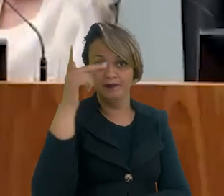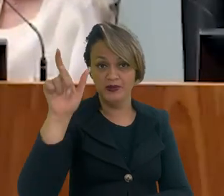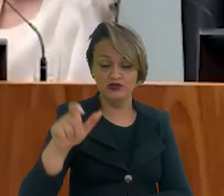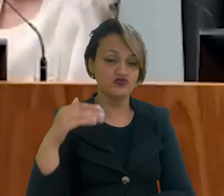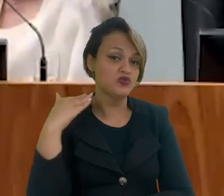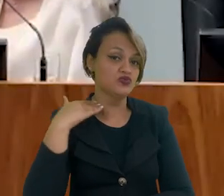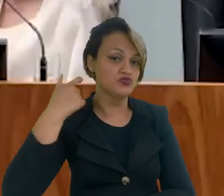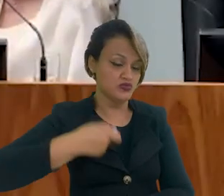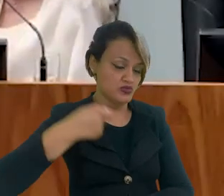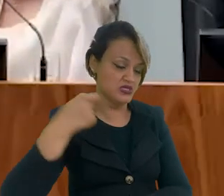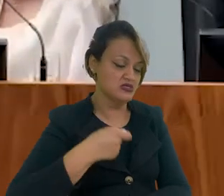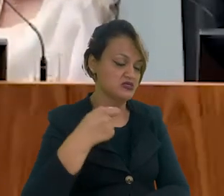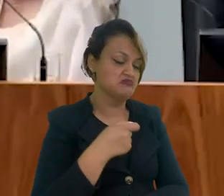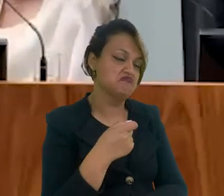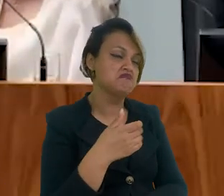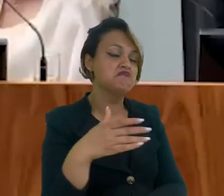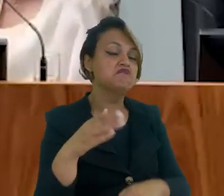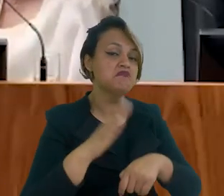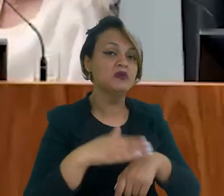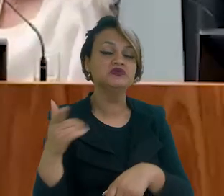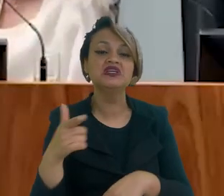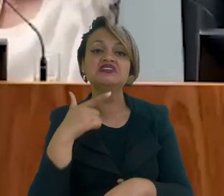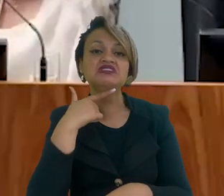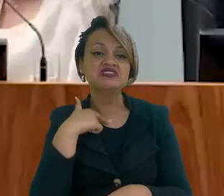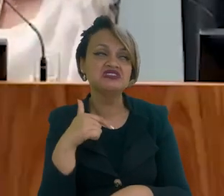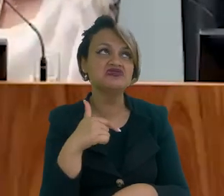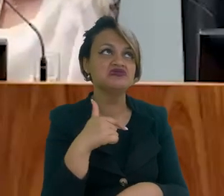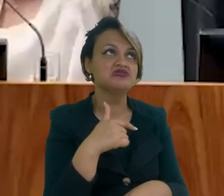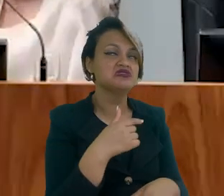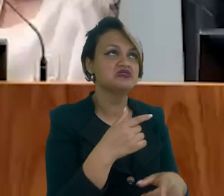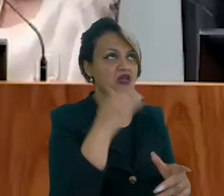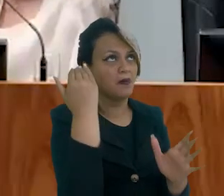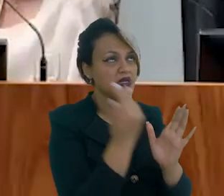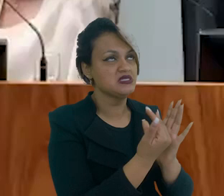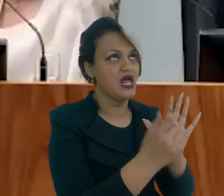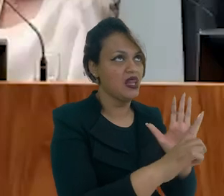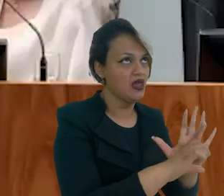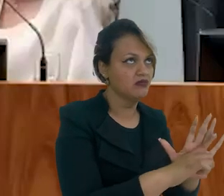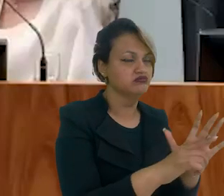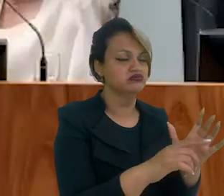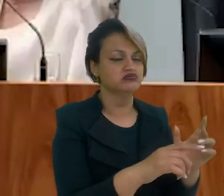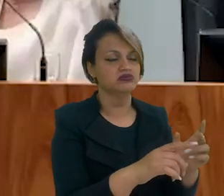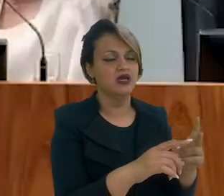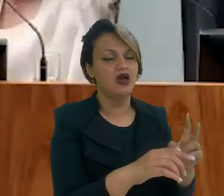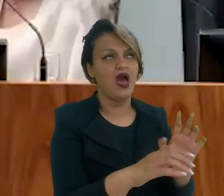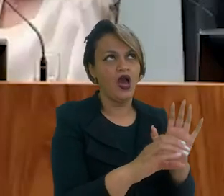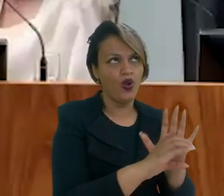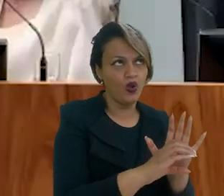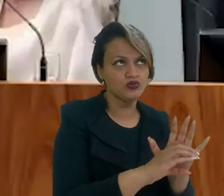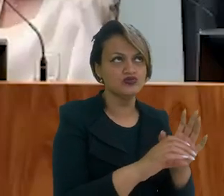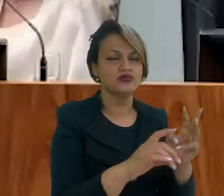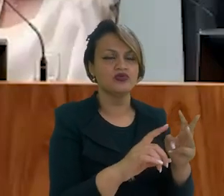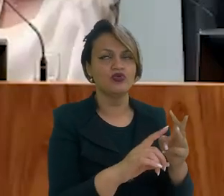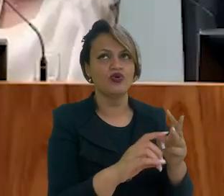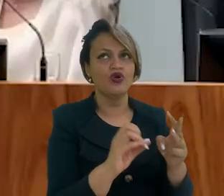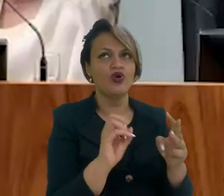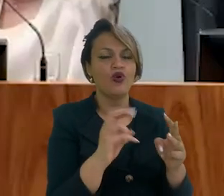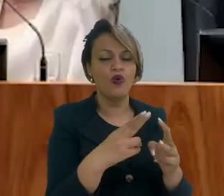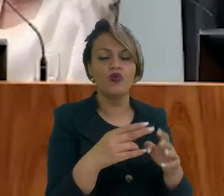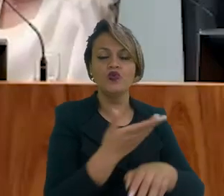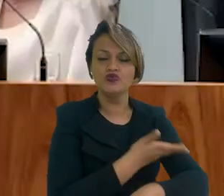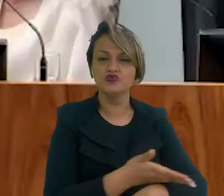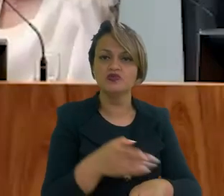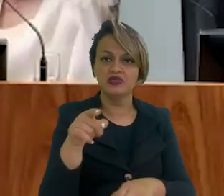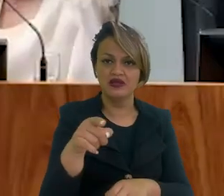um código civil é fegão o juiz ele poderia escolher entre a aplicação do Código Civil ofegão da Lei